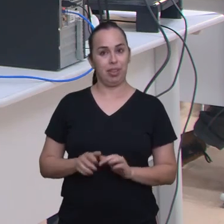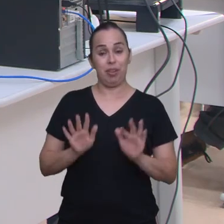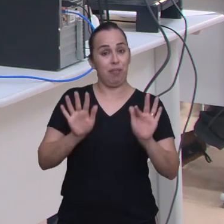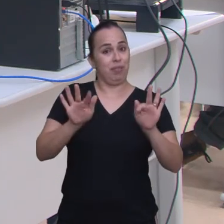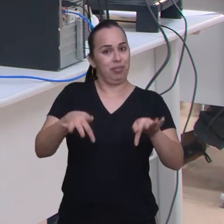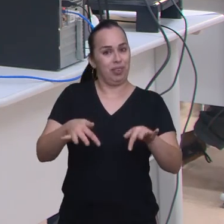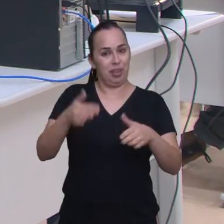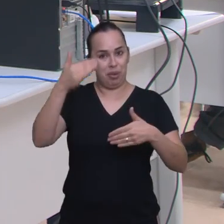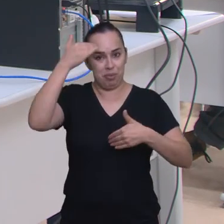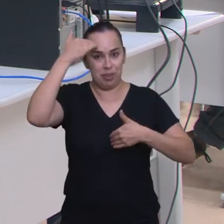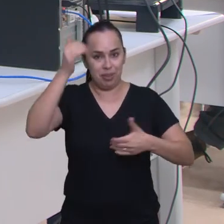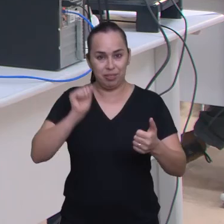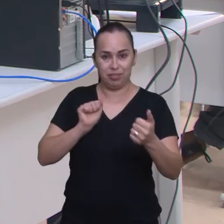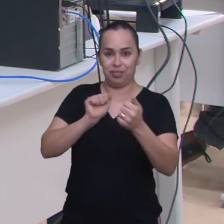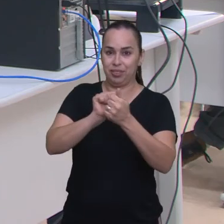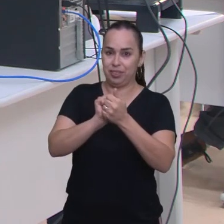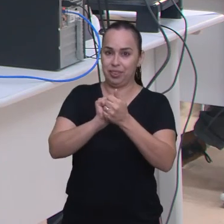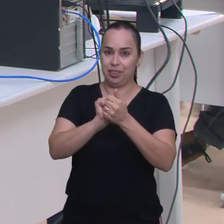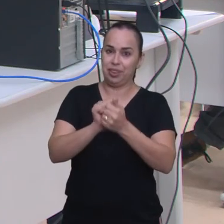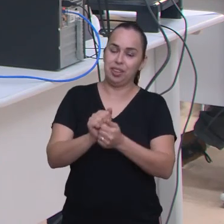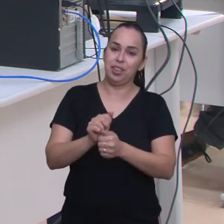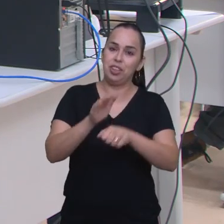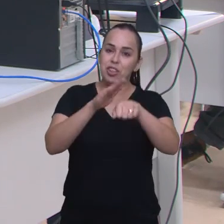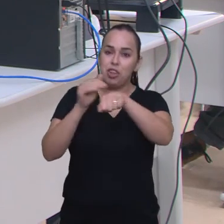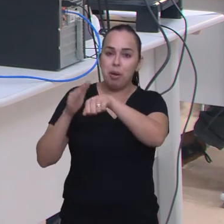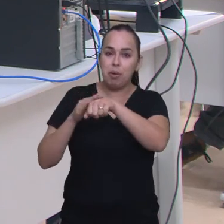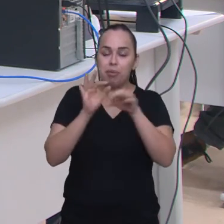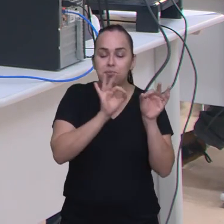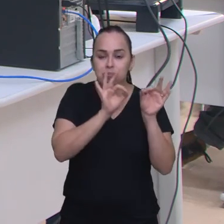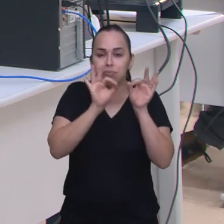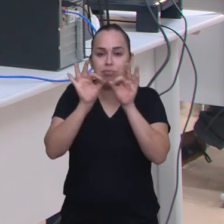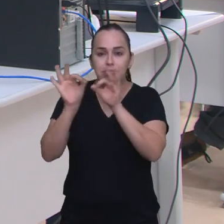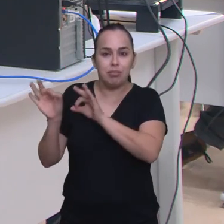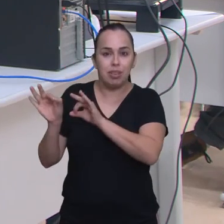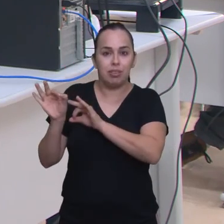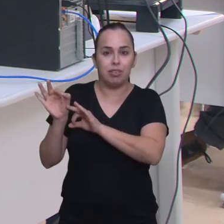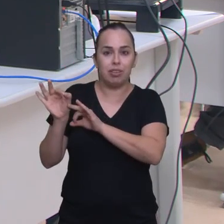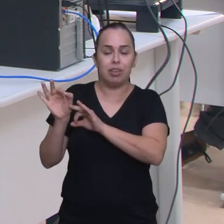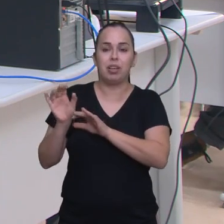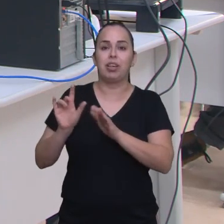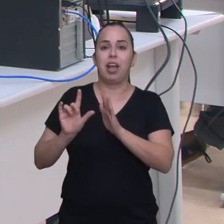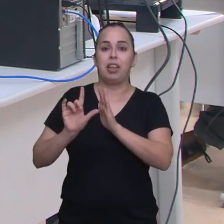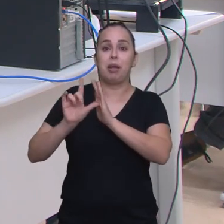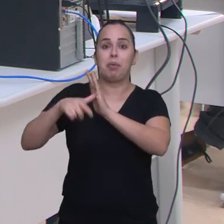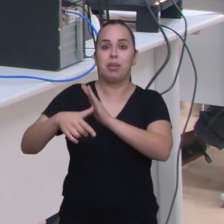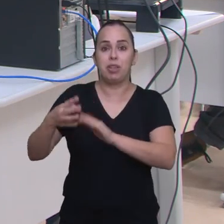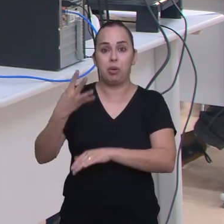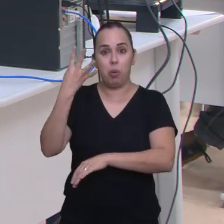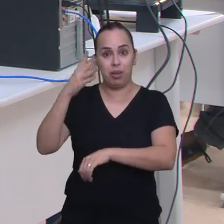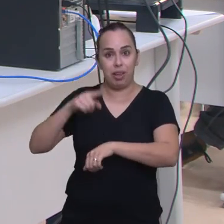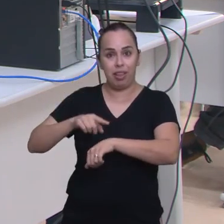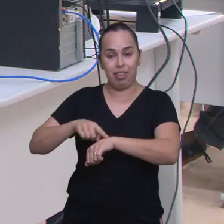gente fica por aqui. Eu agradeço a sua companhia e te convido para continuar aqui na TV Câmara, porque logo mais às